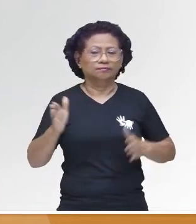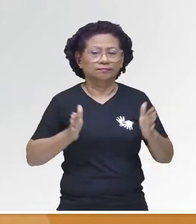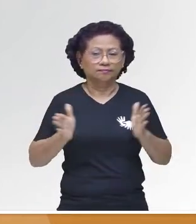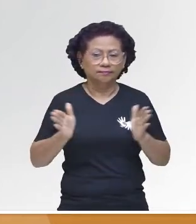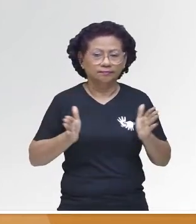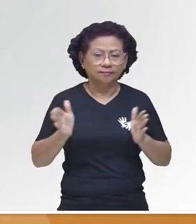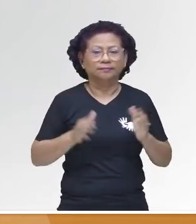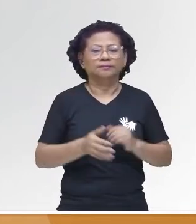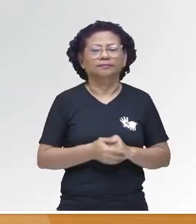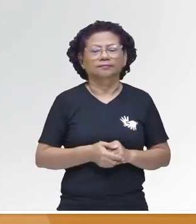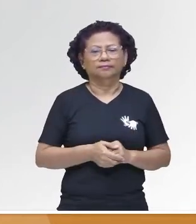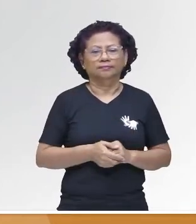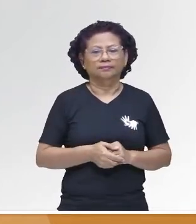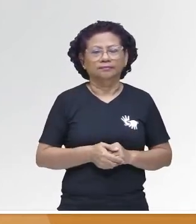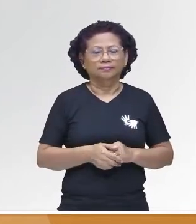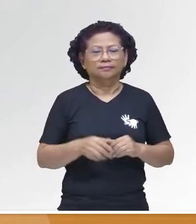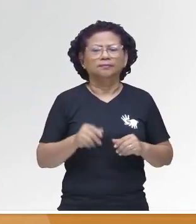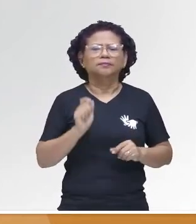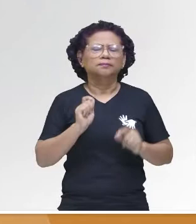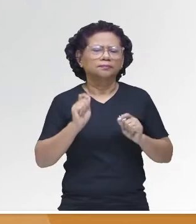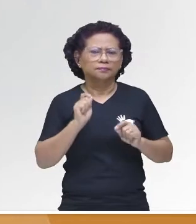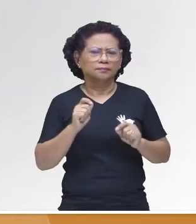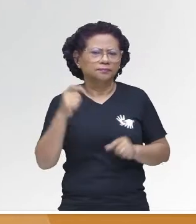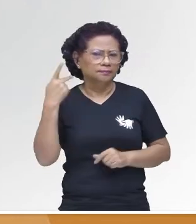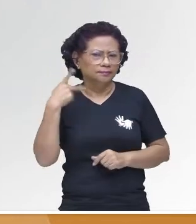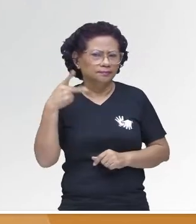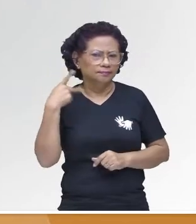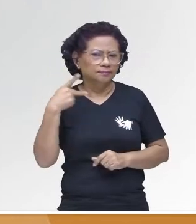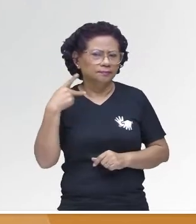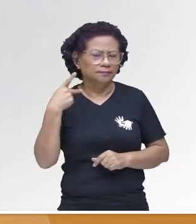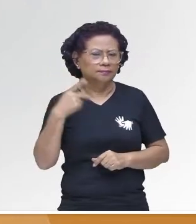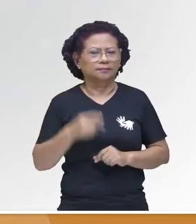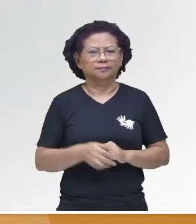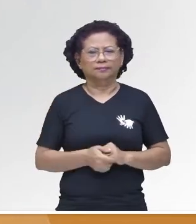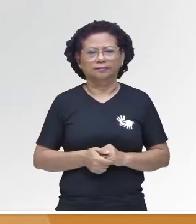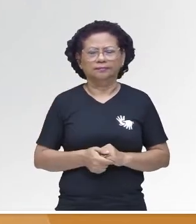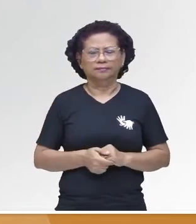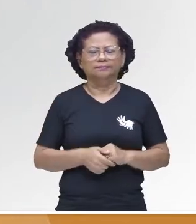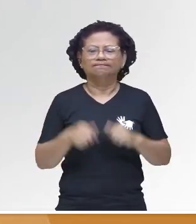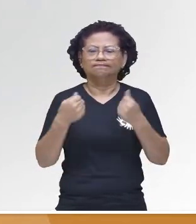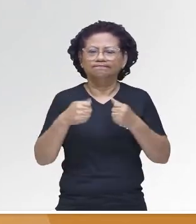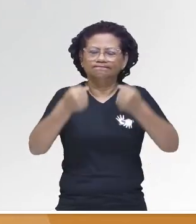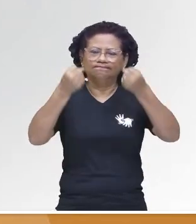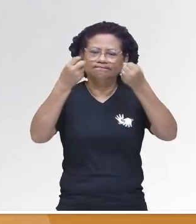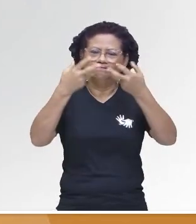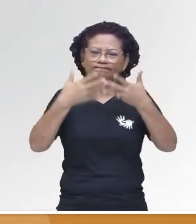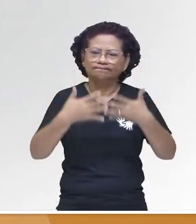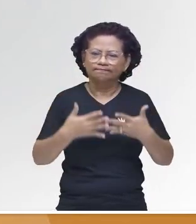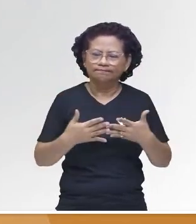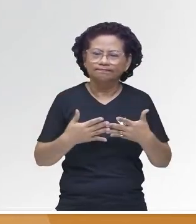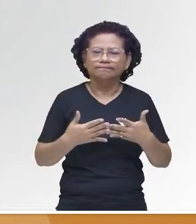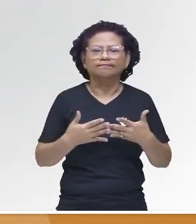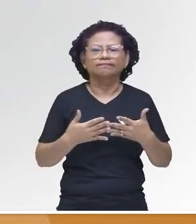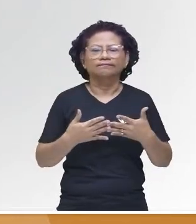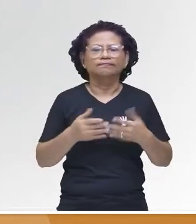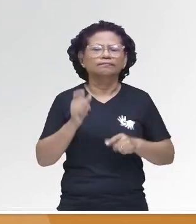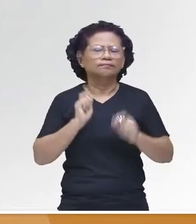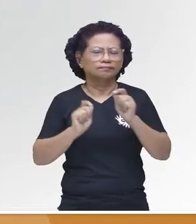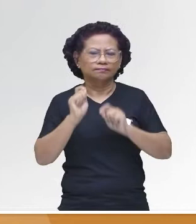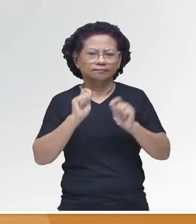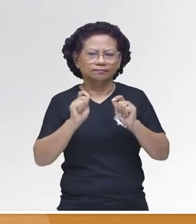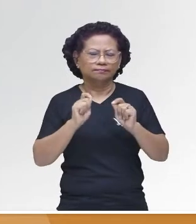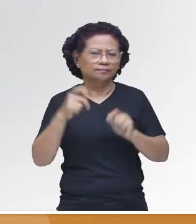Senhores, grupos políticos. O que é a política? Eu preciso falar para os senhores um pouco sobre o que